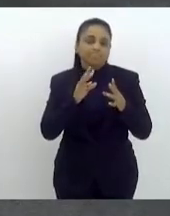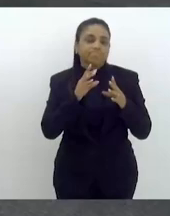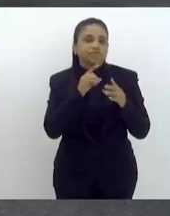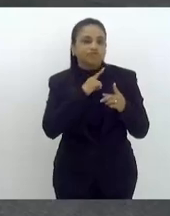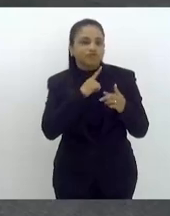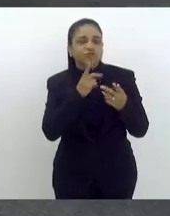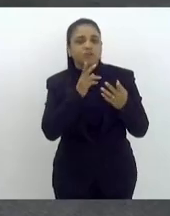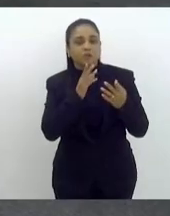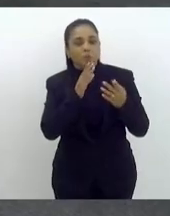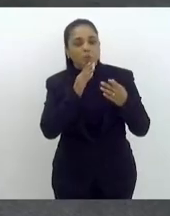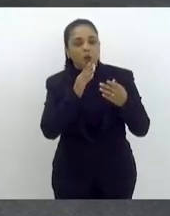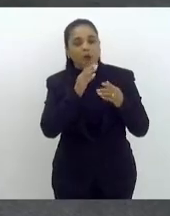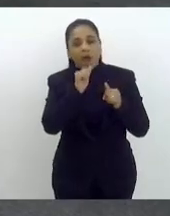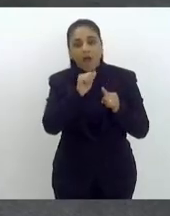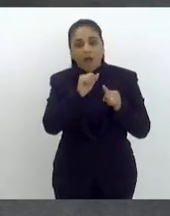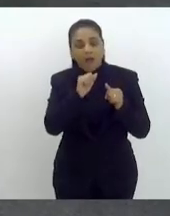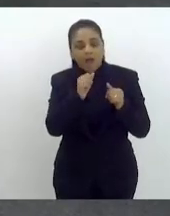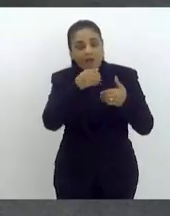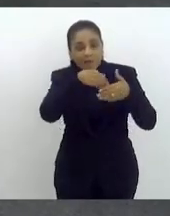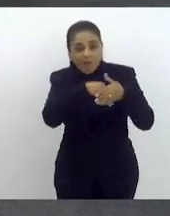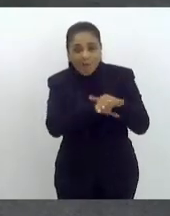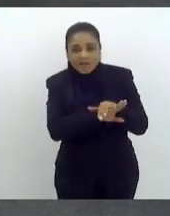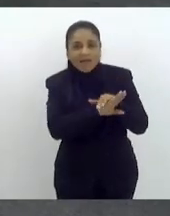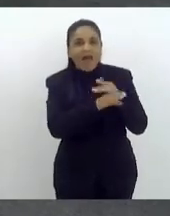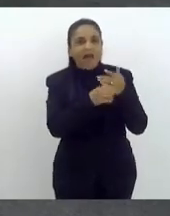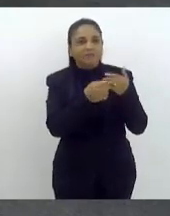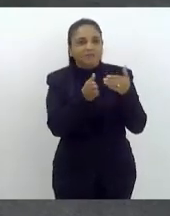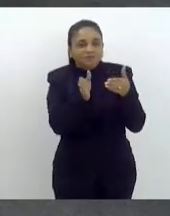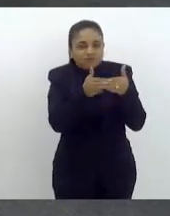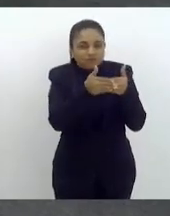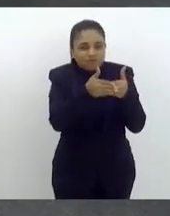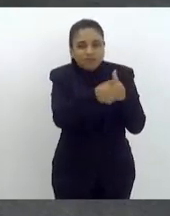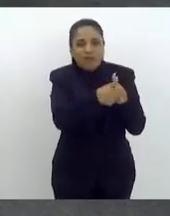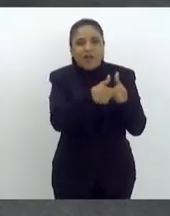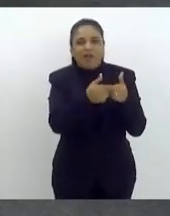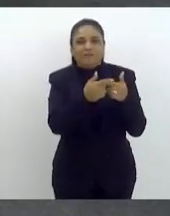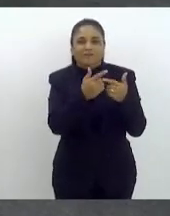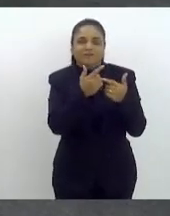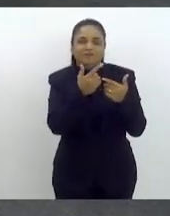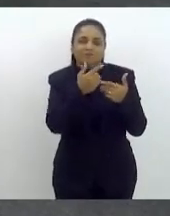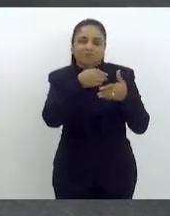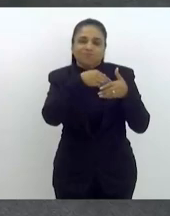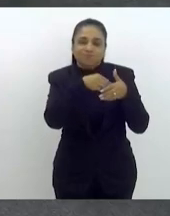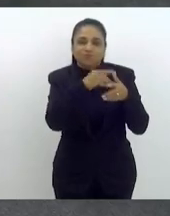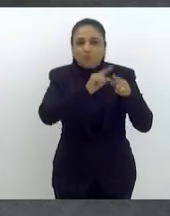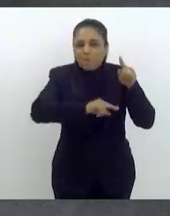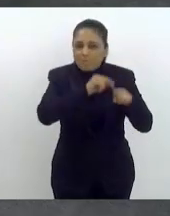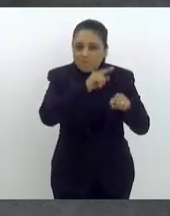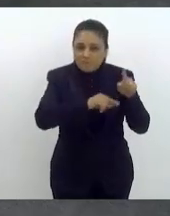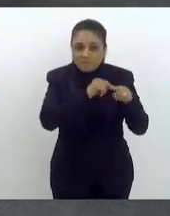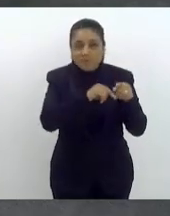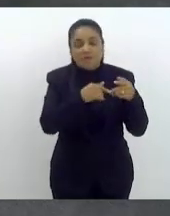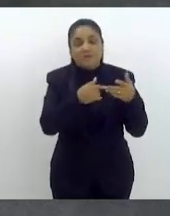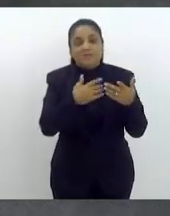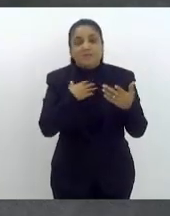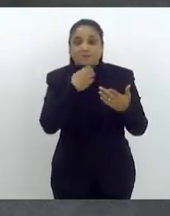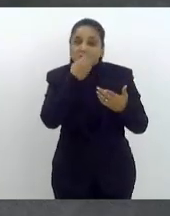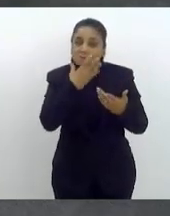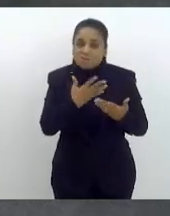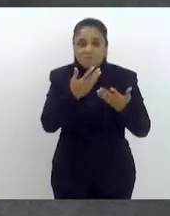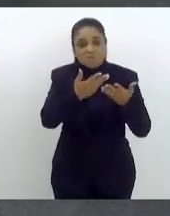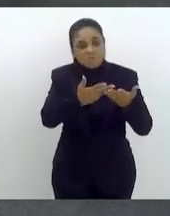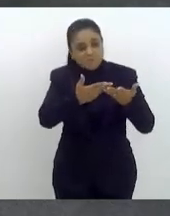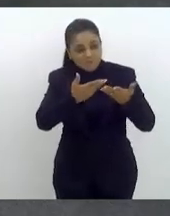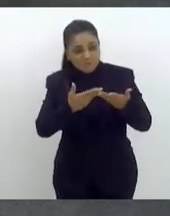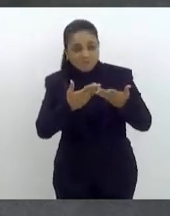para visitação pública e acharam por bem não só receberem esse apoio da Assembleia